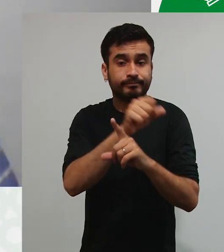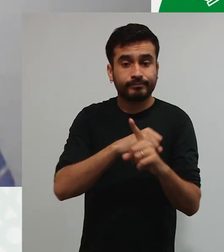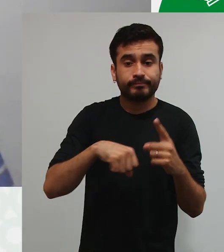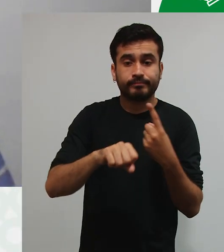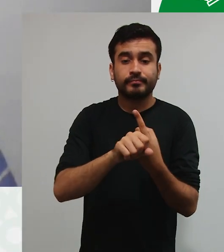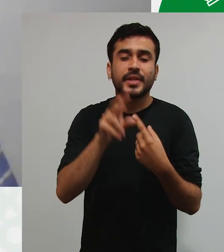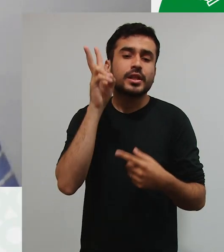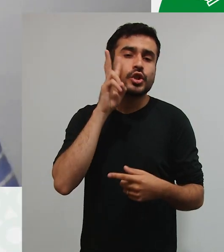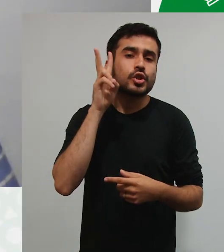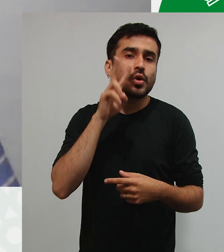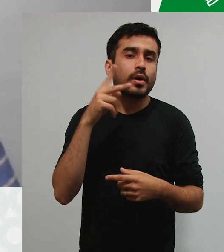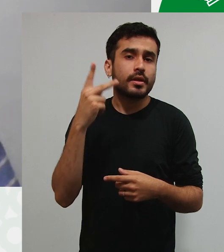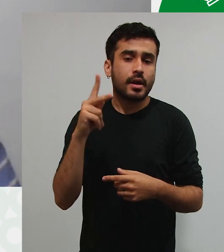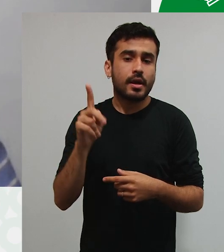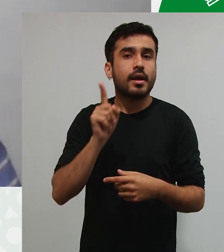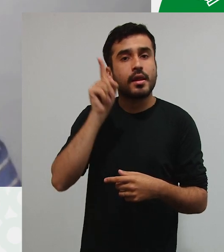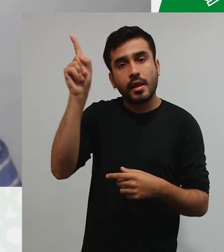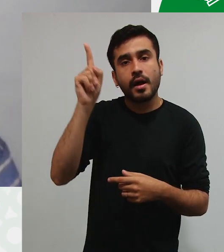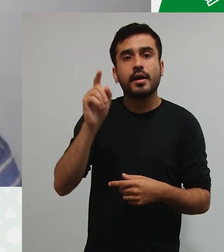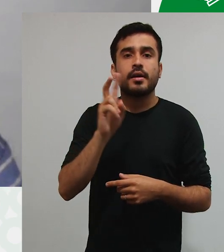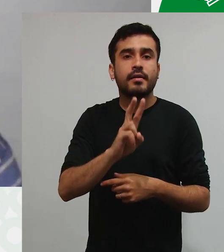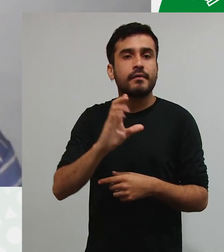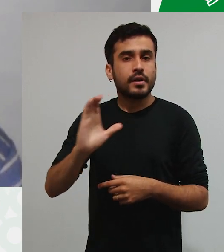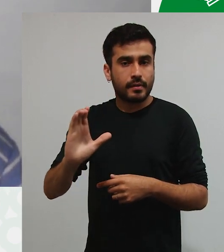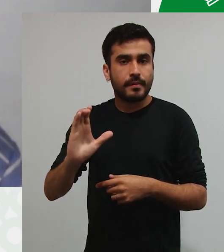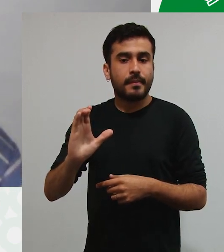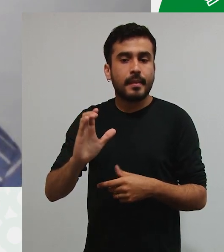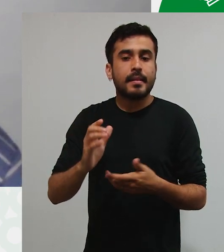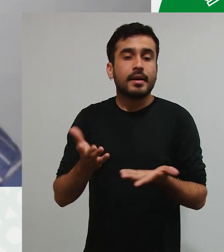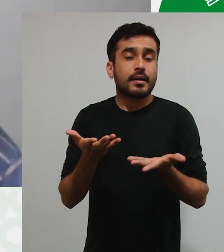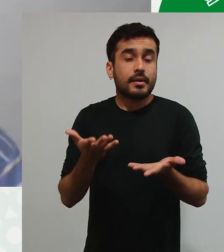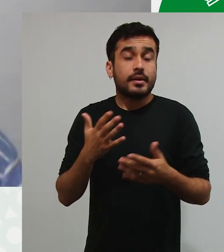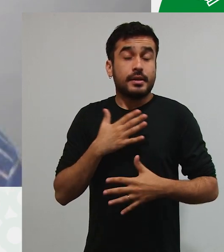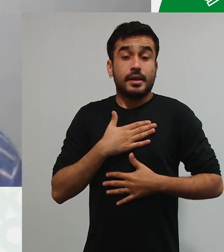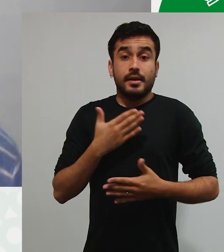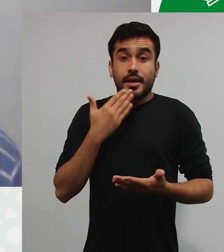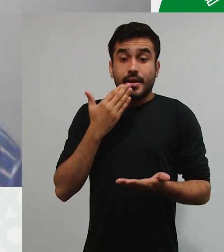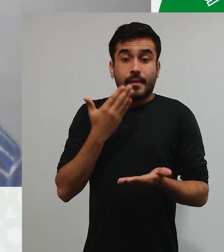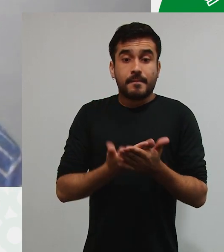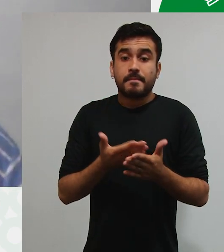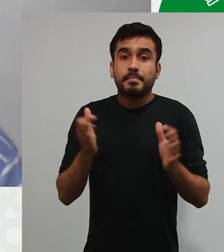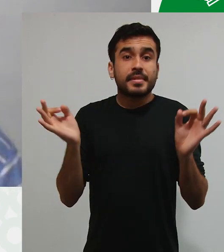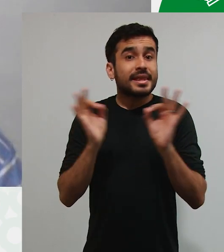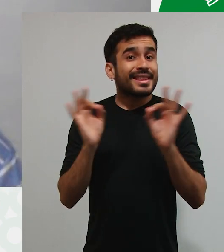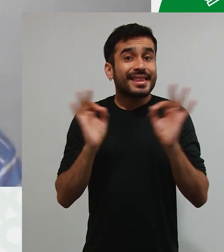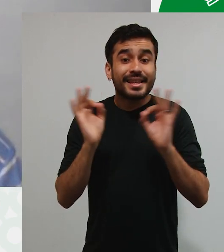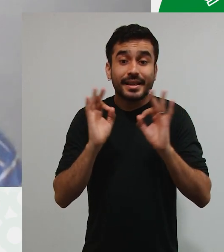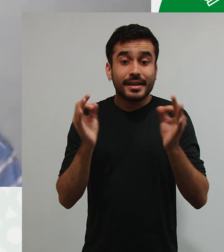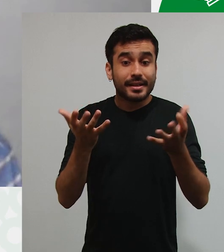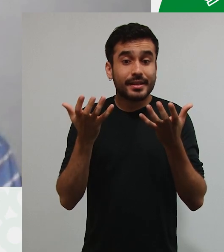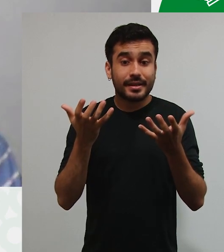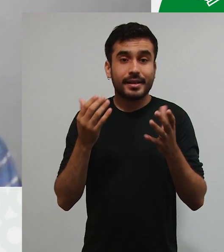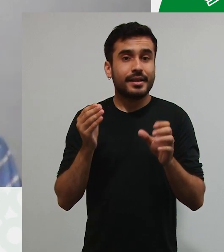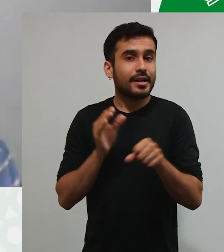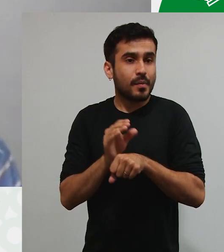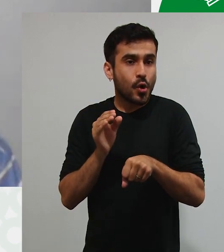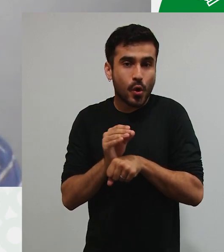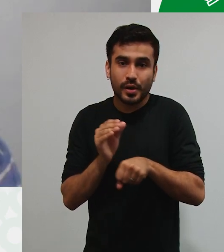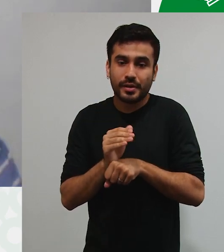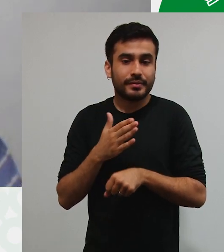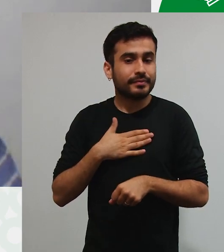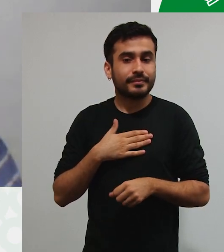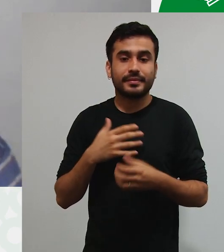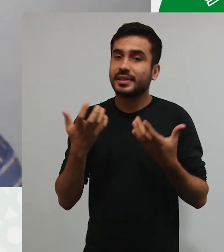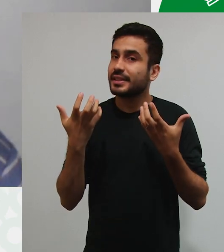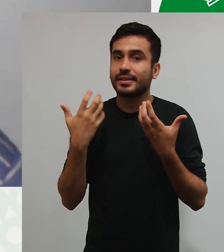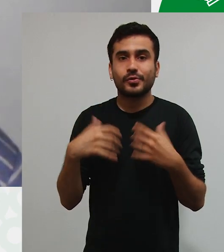já que eu estava dentro de um curso de História. E aí, na época, eu queria trabalhar, então, com crianças que estavam em situação